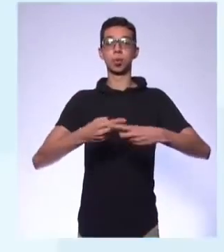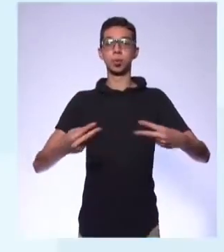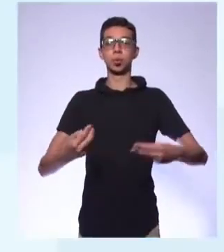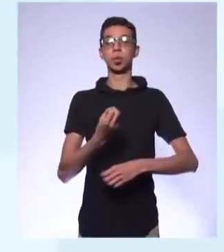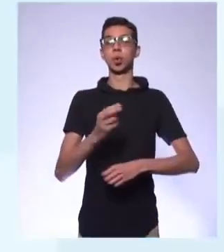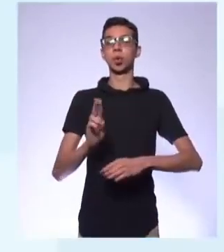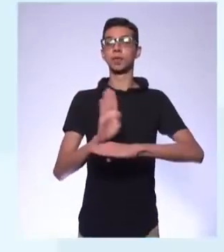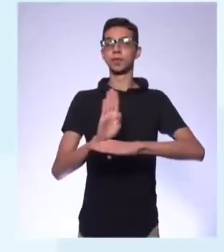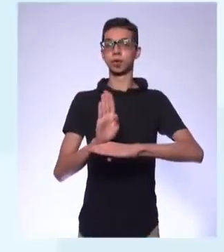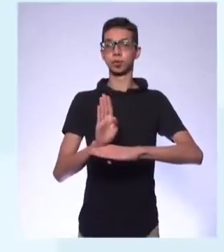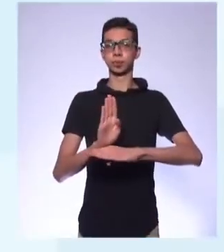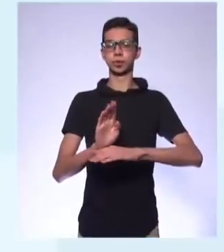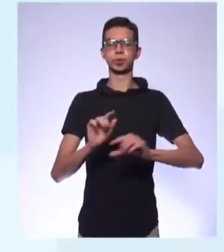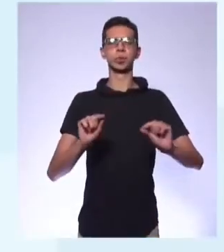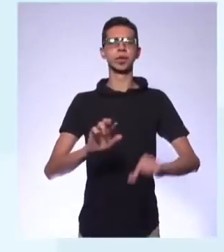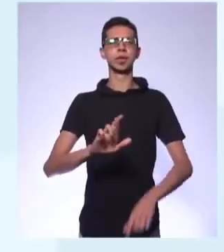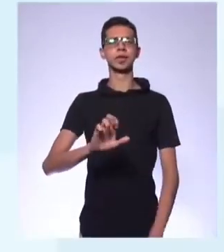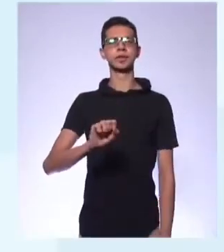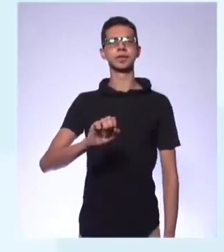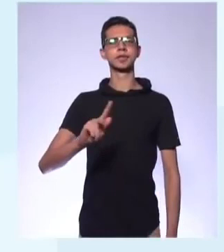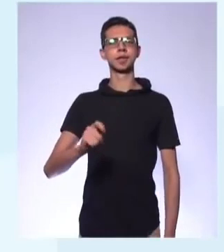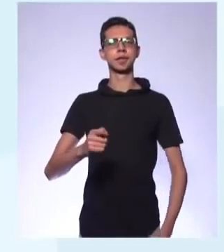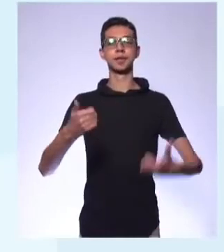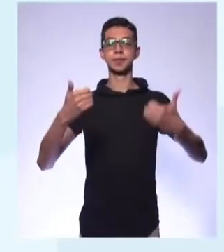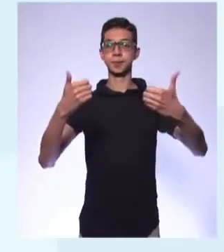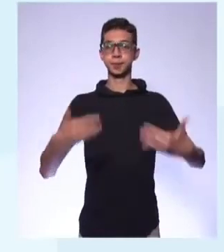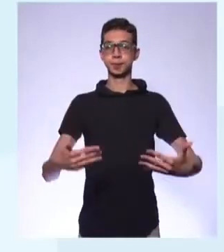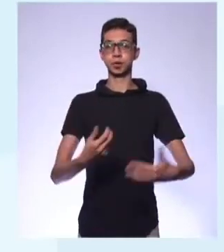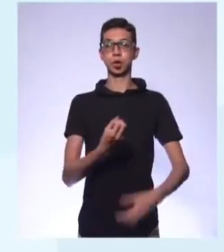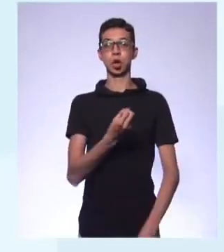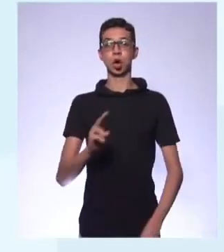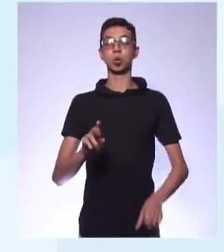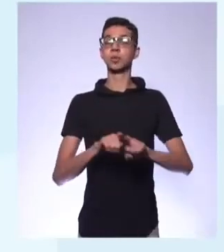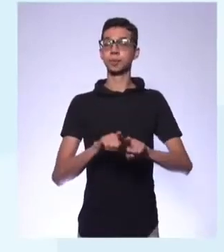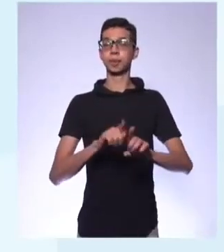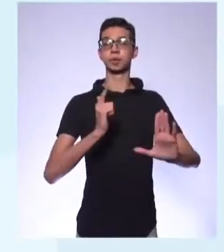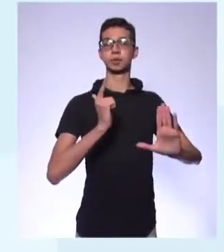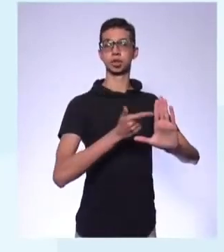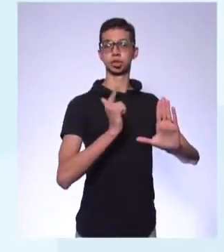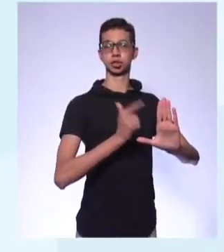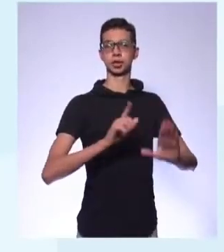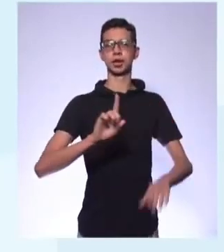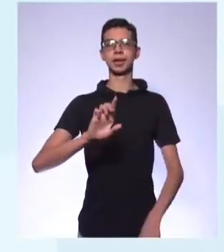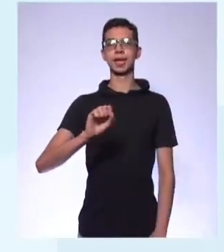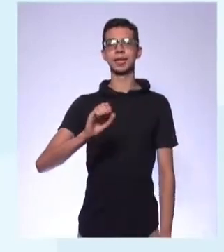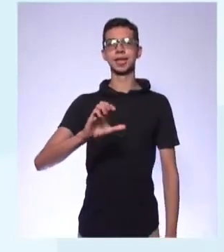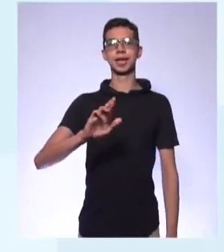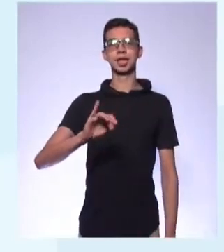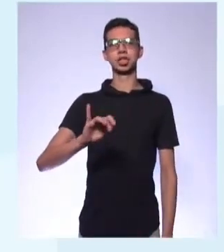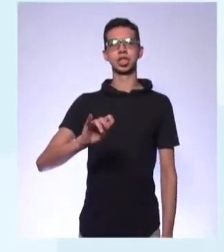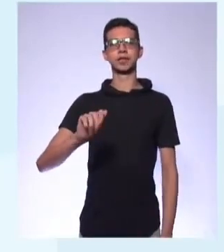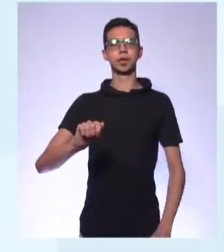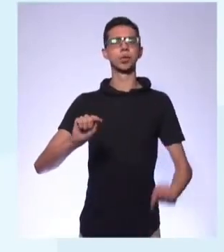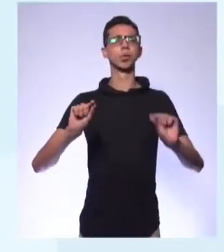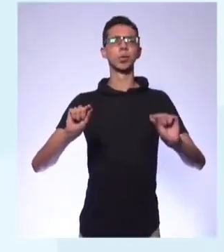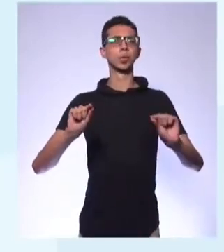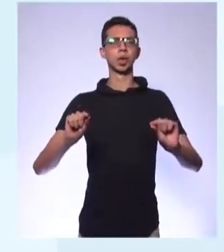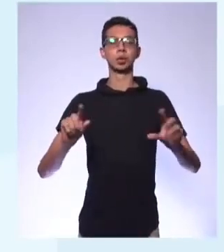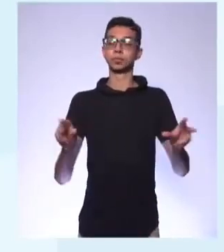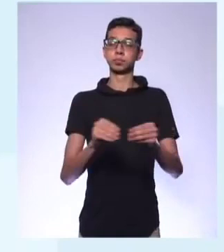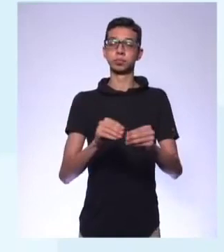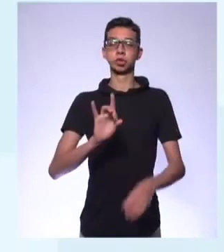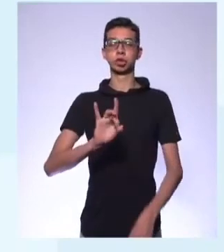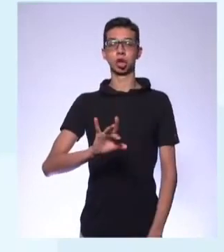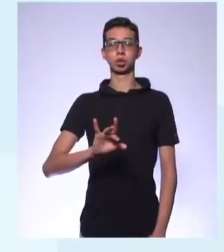para a tela, ela pode ser descritiva ou crítica. Quando ela é descritiva, ela apenas